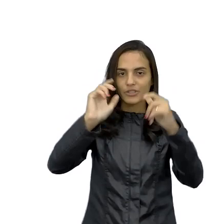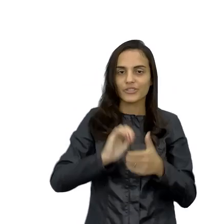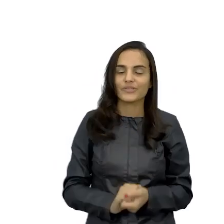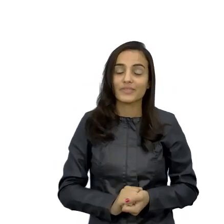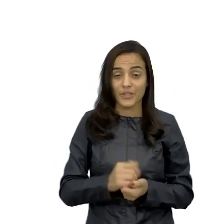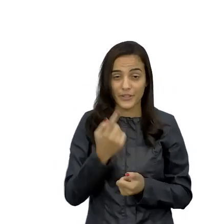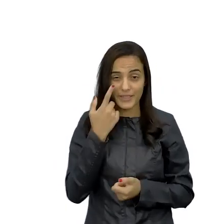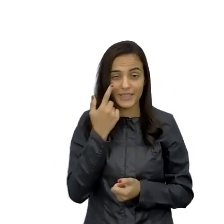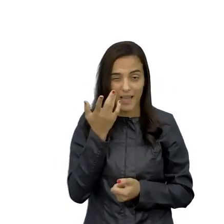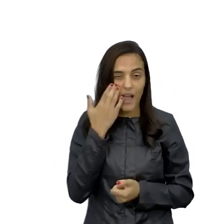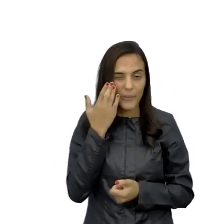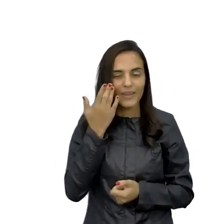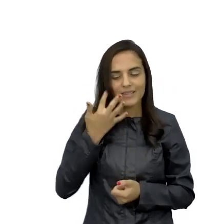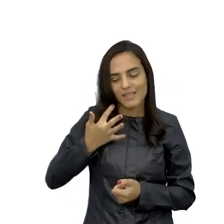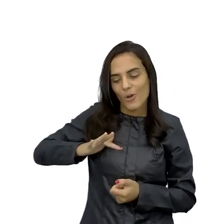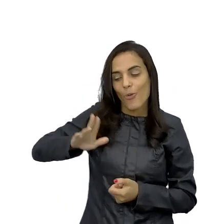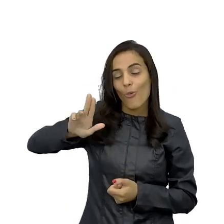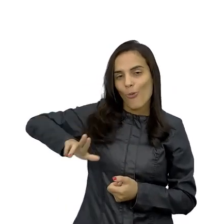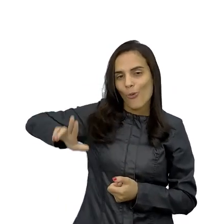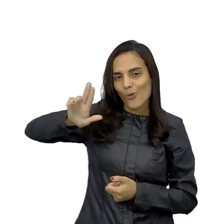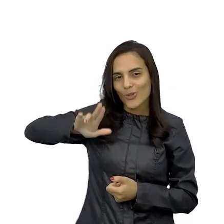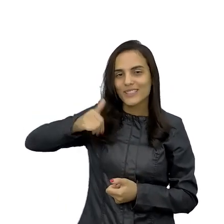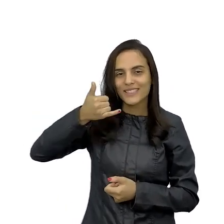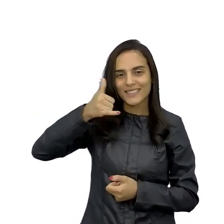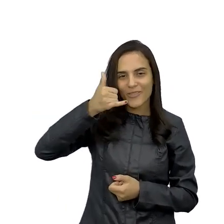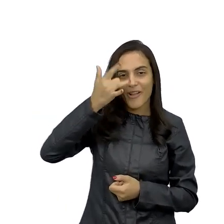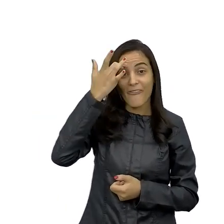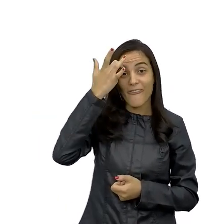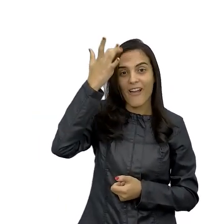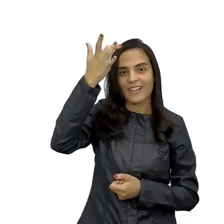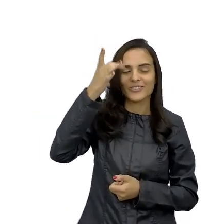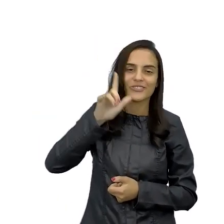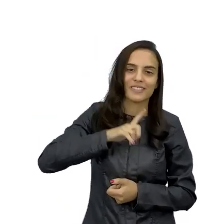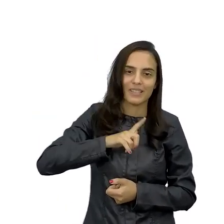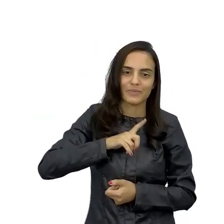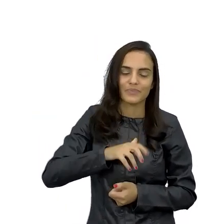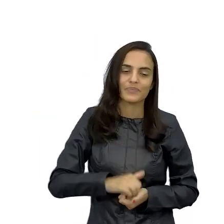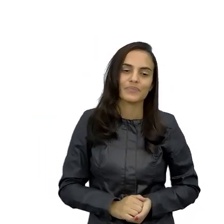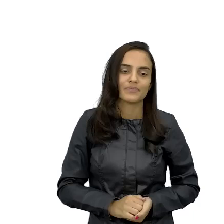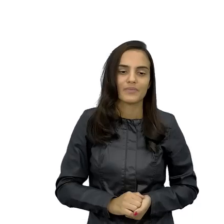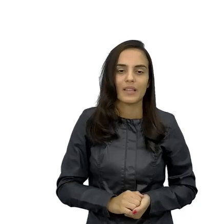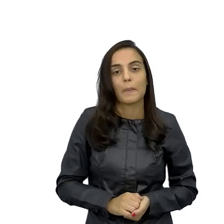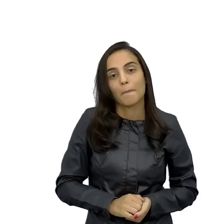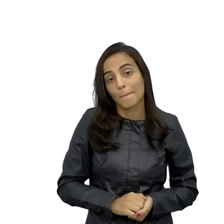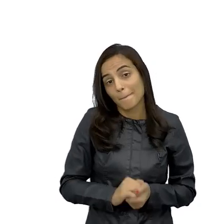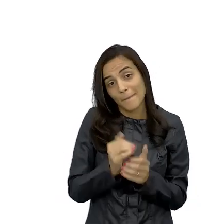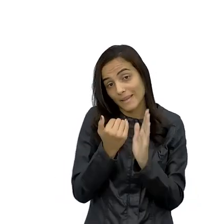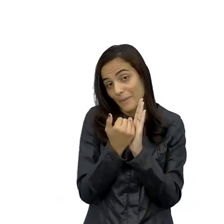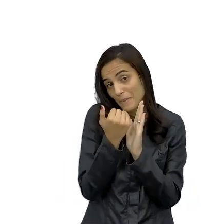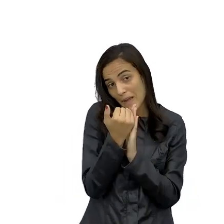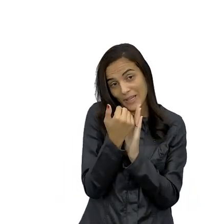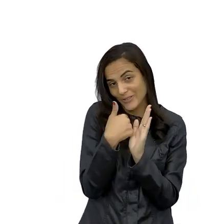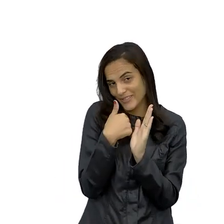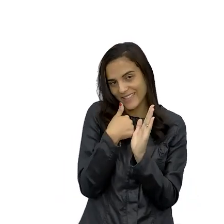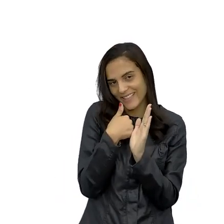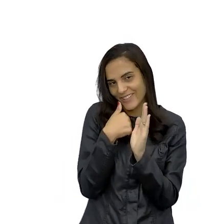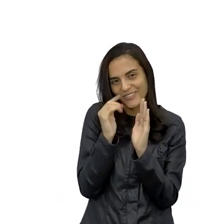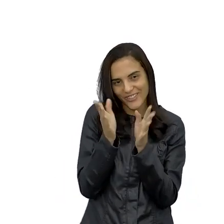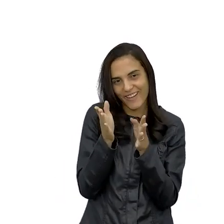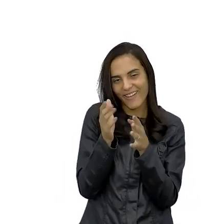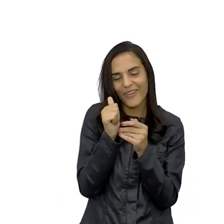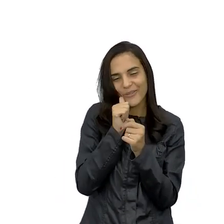extremamente o celular hoje, né? Tem uma facilidade para, talvez até mais do que eu, que sou uma